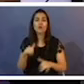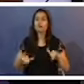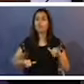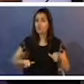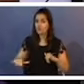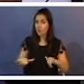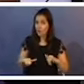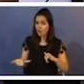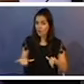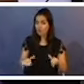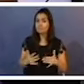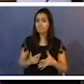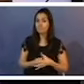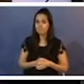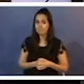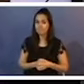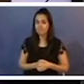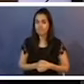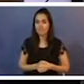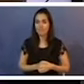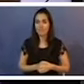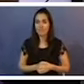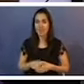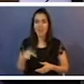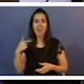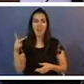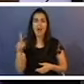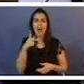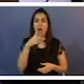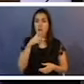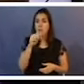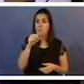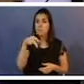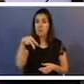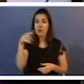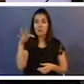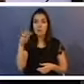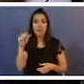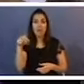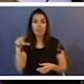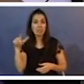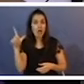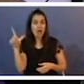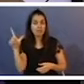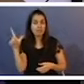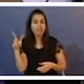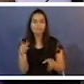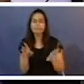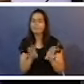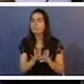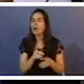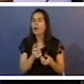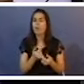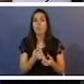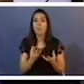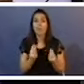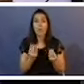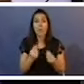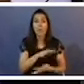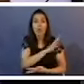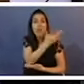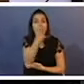lá no Pantanal que é o que nós vamos estudar hoje quanto lá lá na floresta amazônica é a maior biodiversidade do planeta